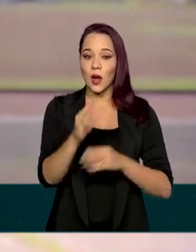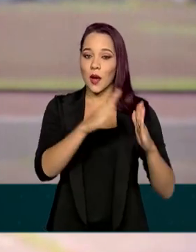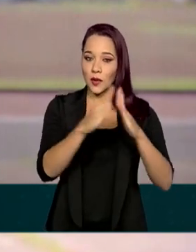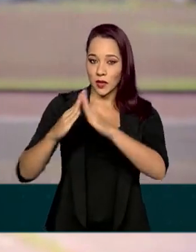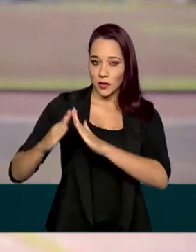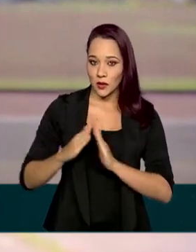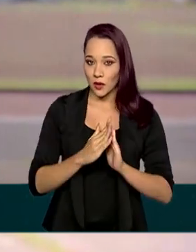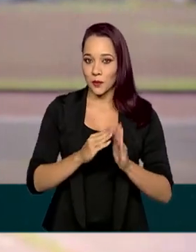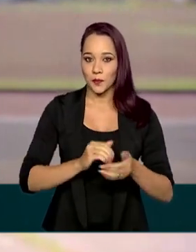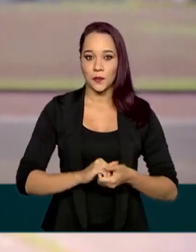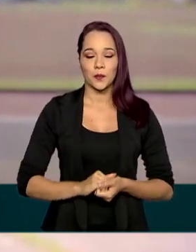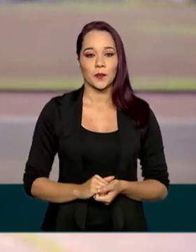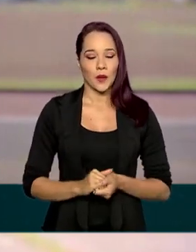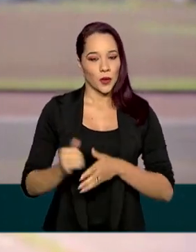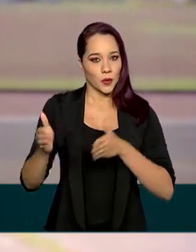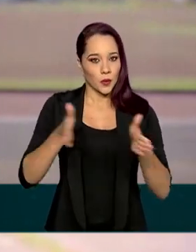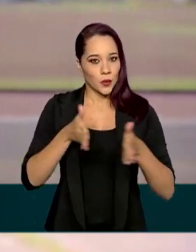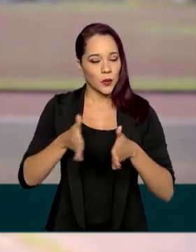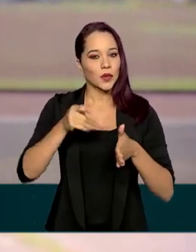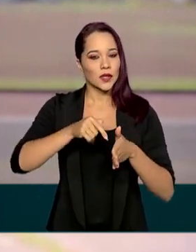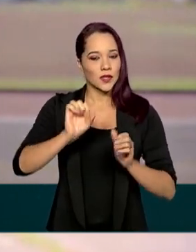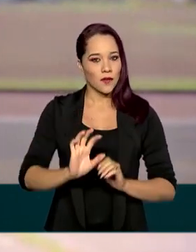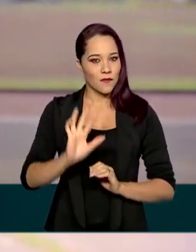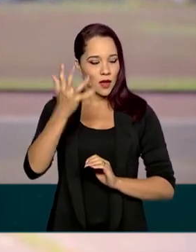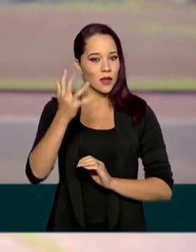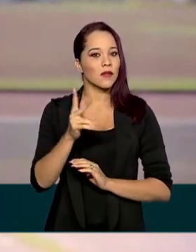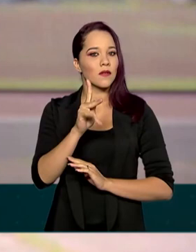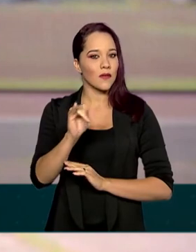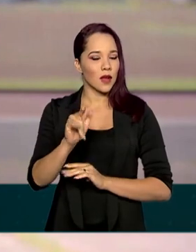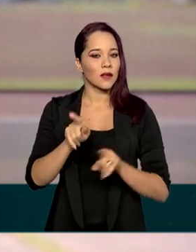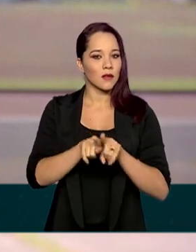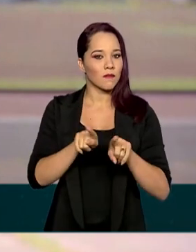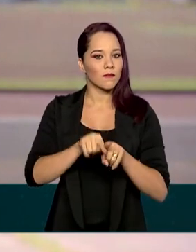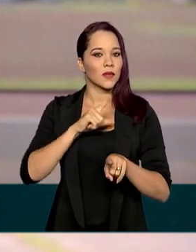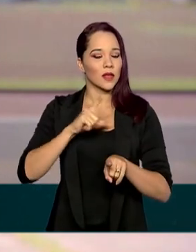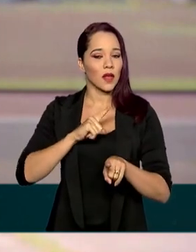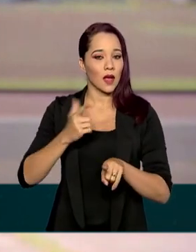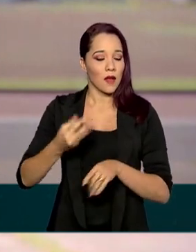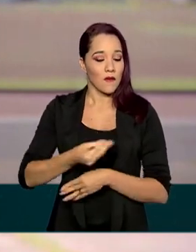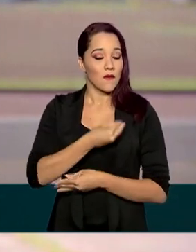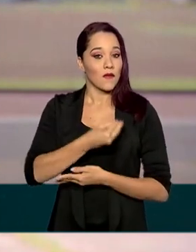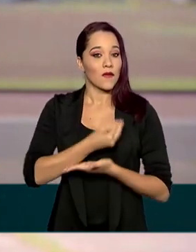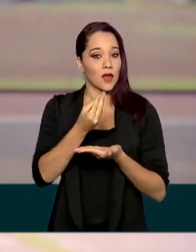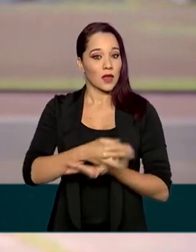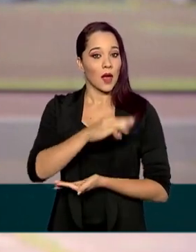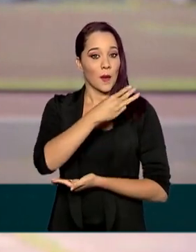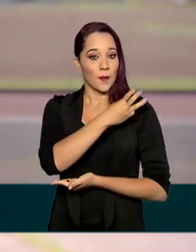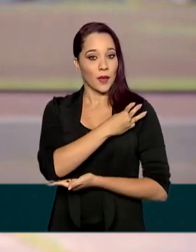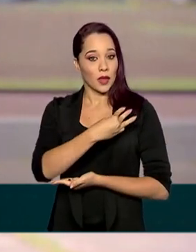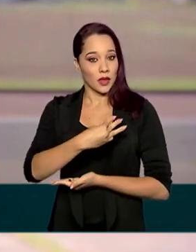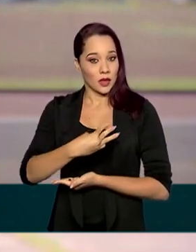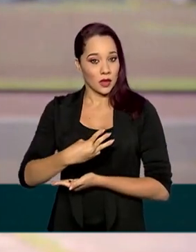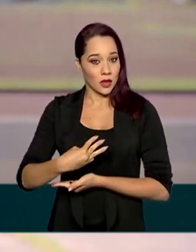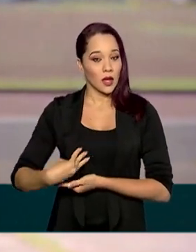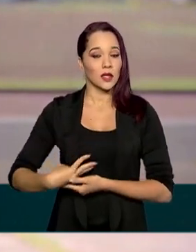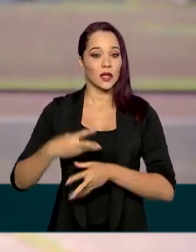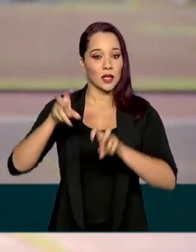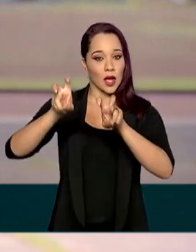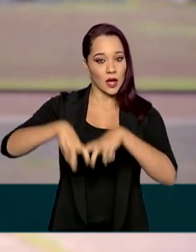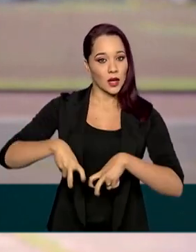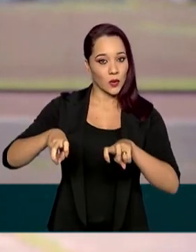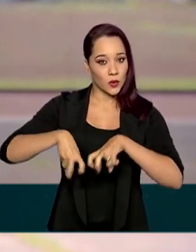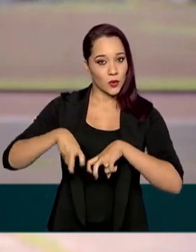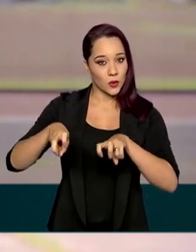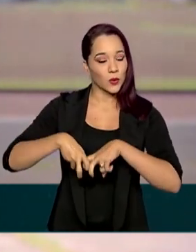para Assentados. Durante esse evento, que vai contar também com a presença da ministra da Agricultura, Pecuária